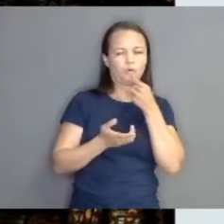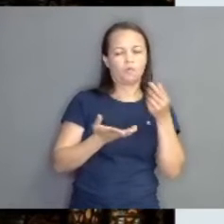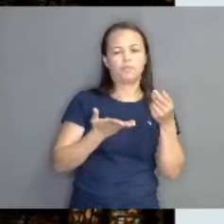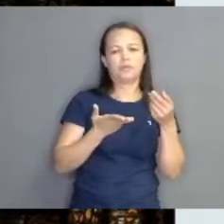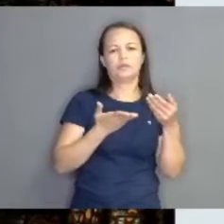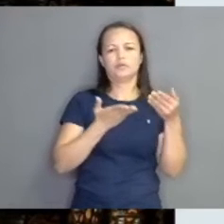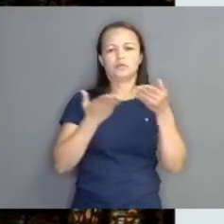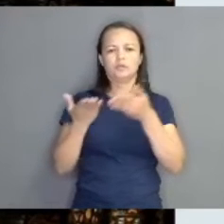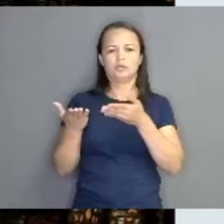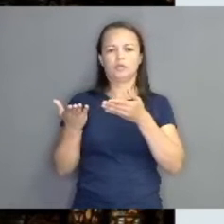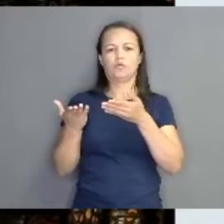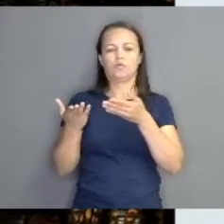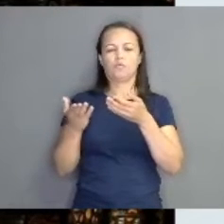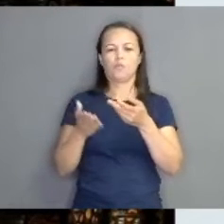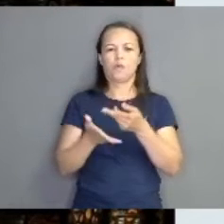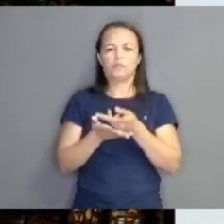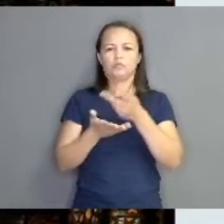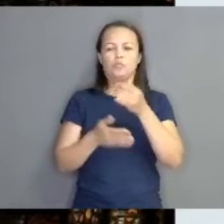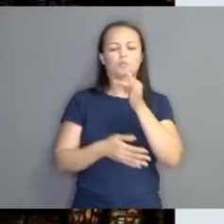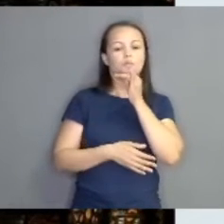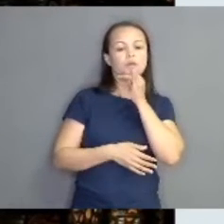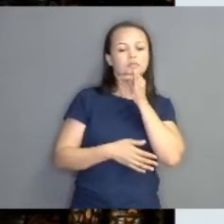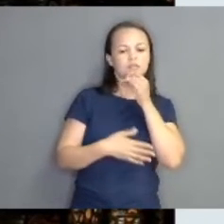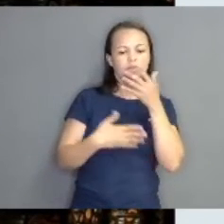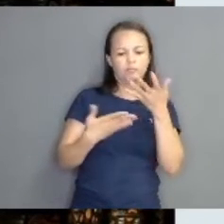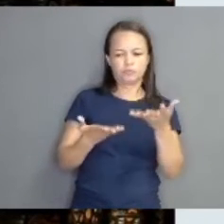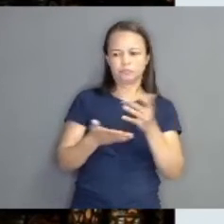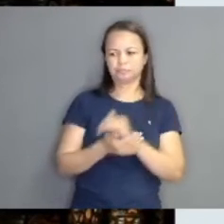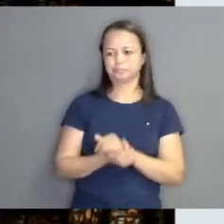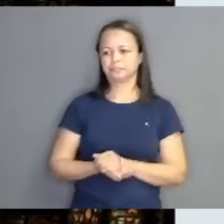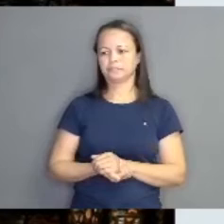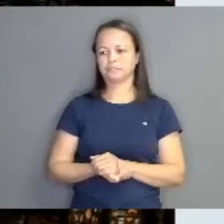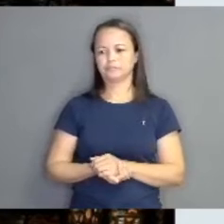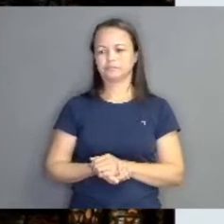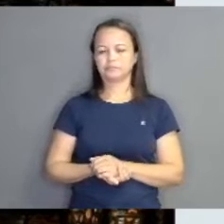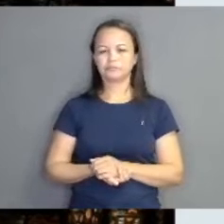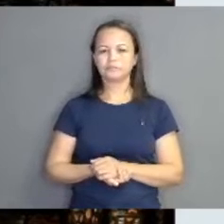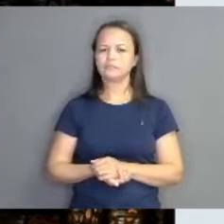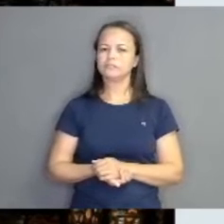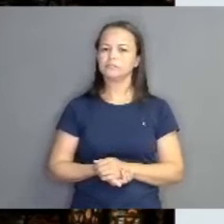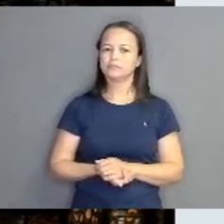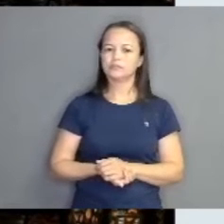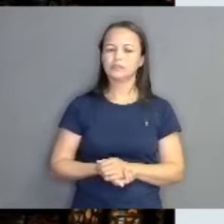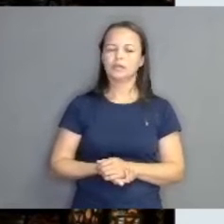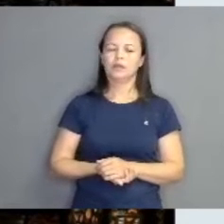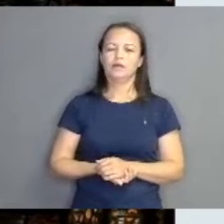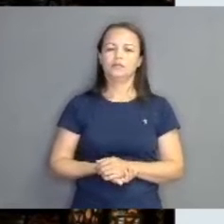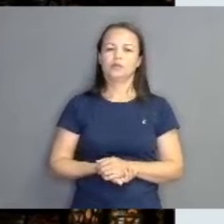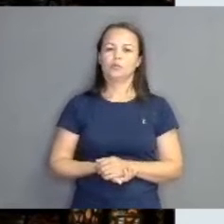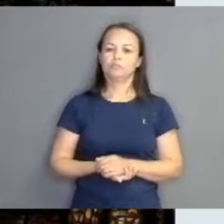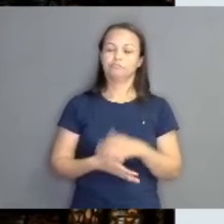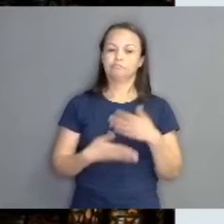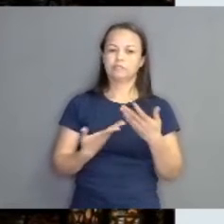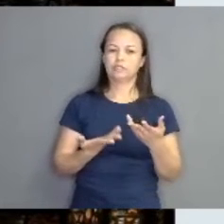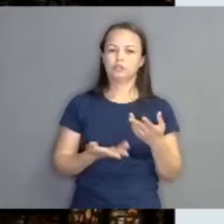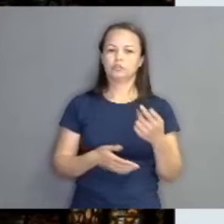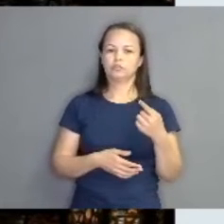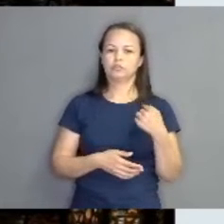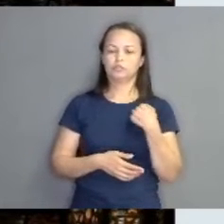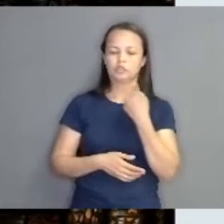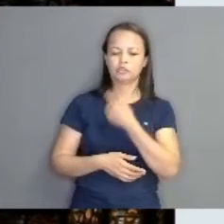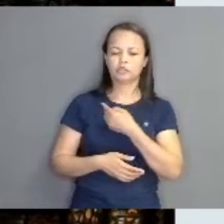exemplo. Muito bem, nós estamos falando da história da Inglaterra. Estamos falando